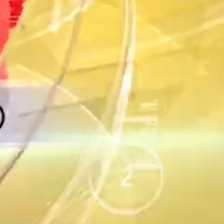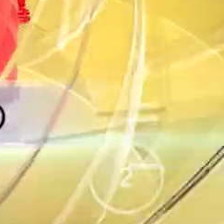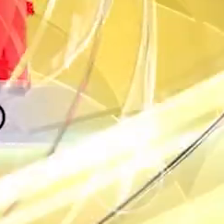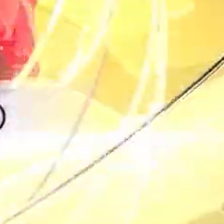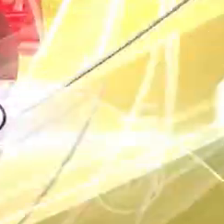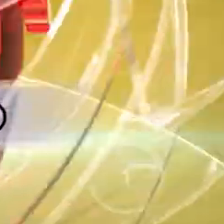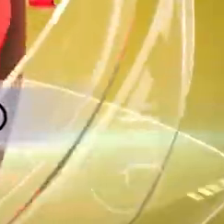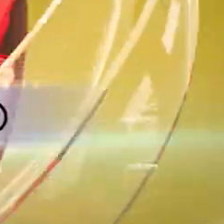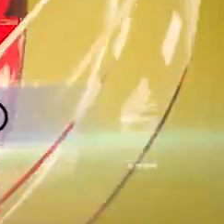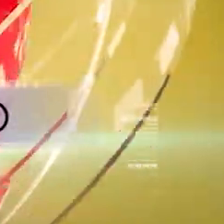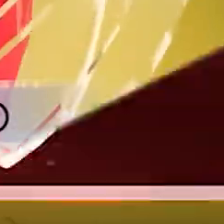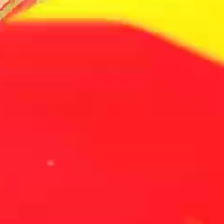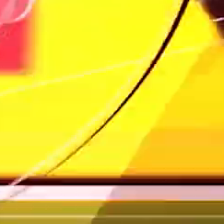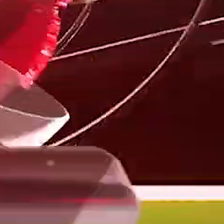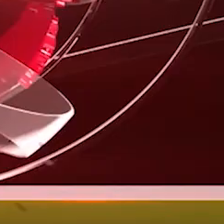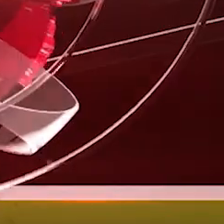Musica